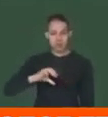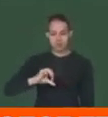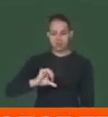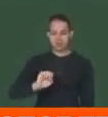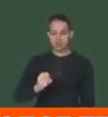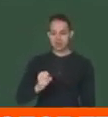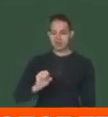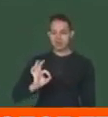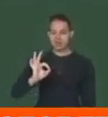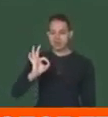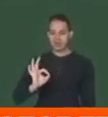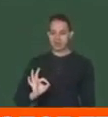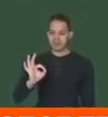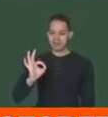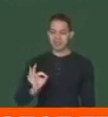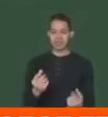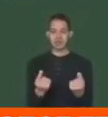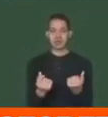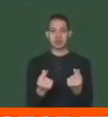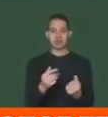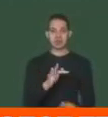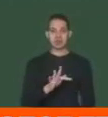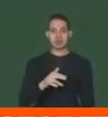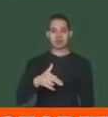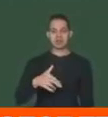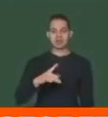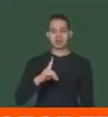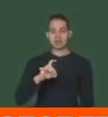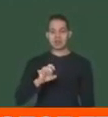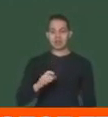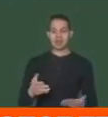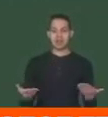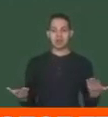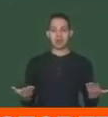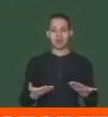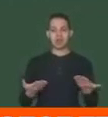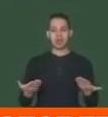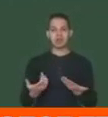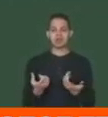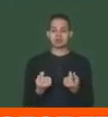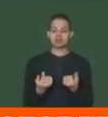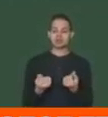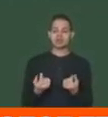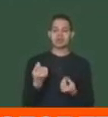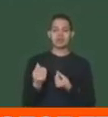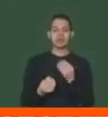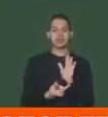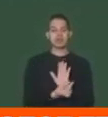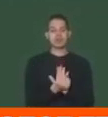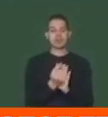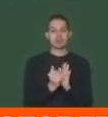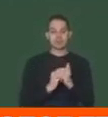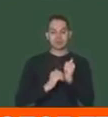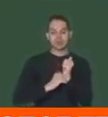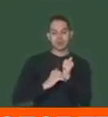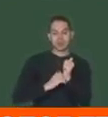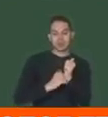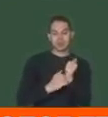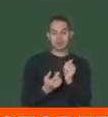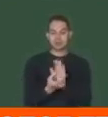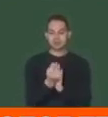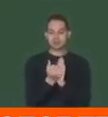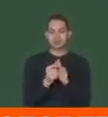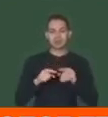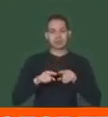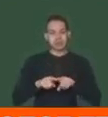98% das verbas do FNDE hoje são de emenda secreta do orçamento paralelo, ou seja,